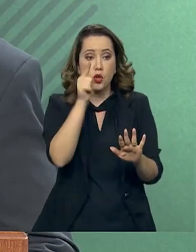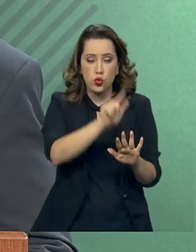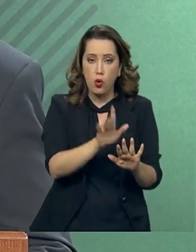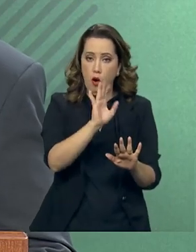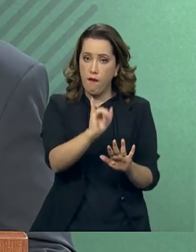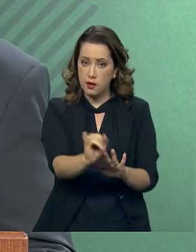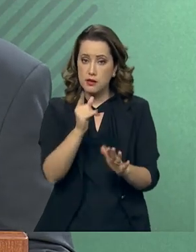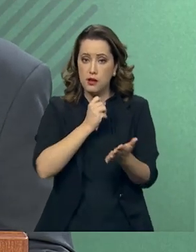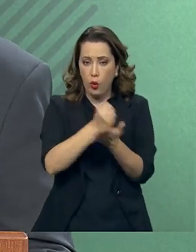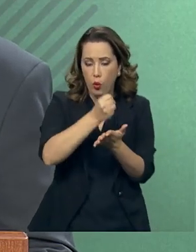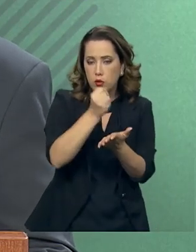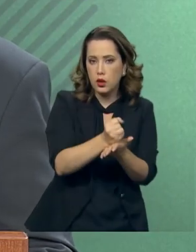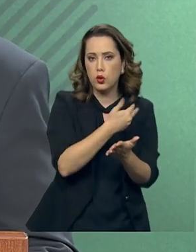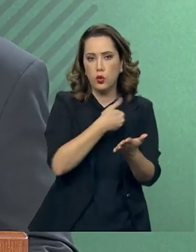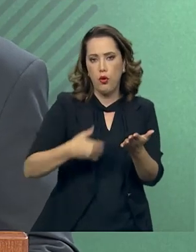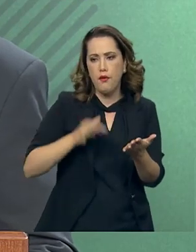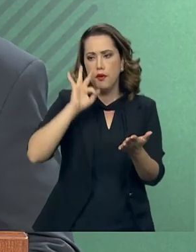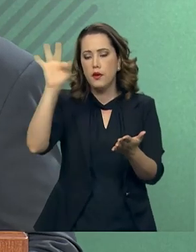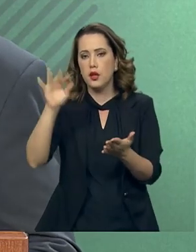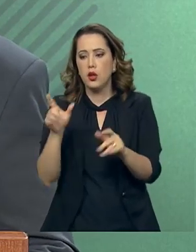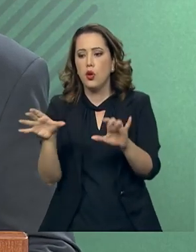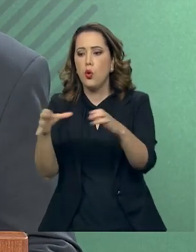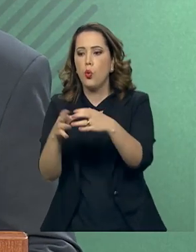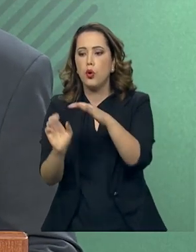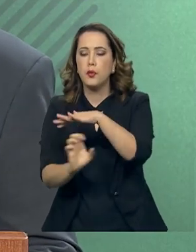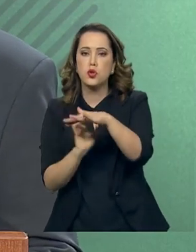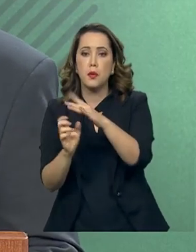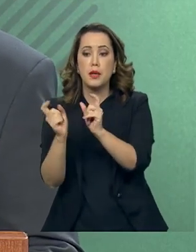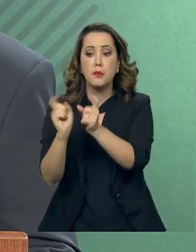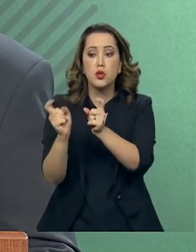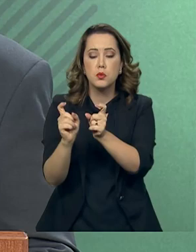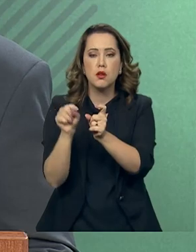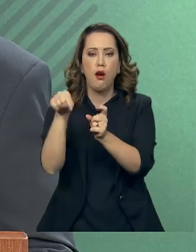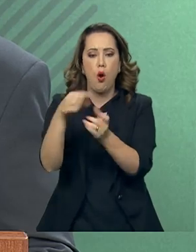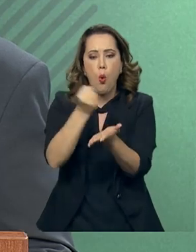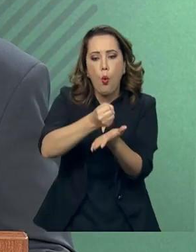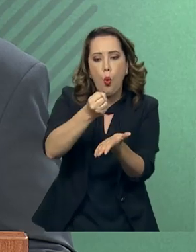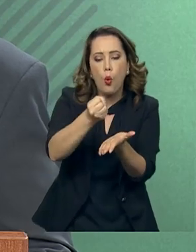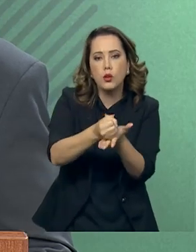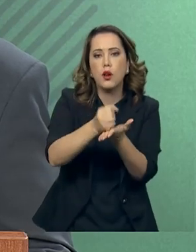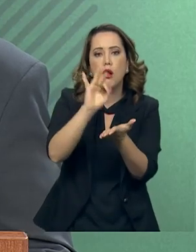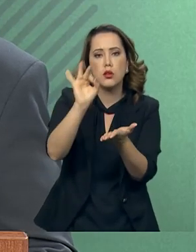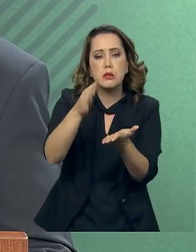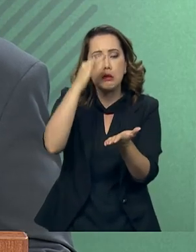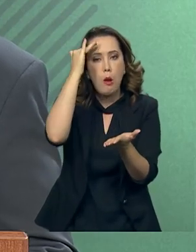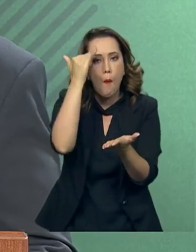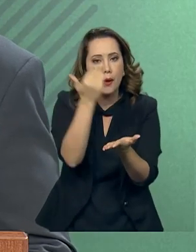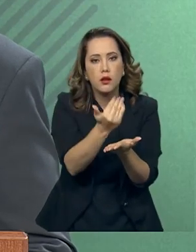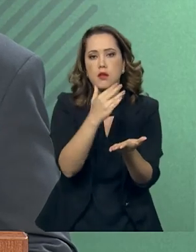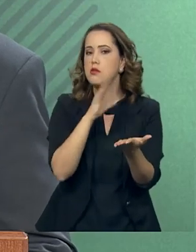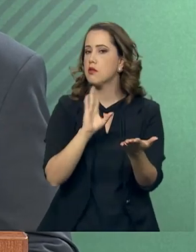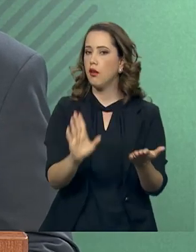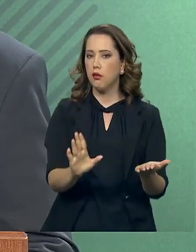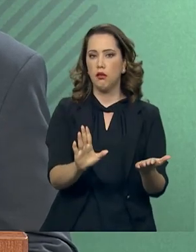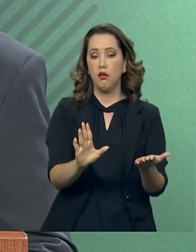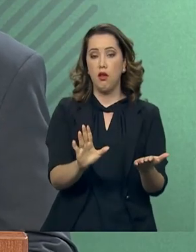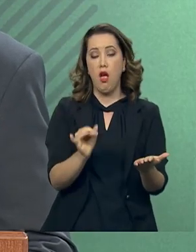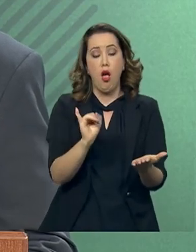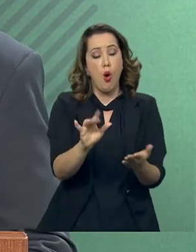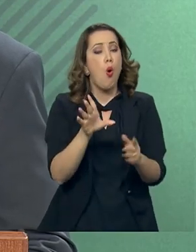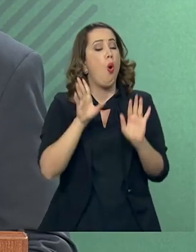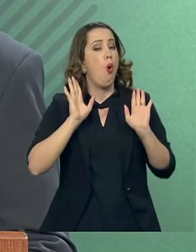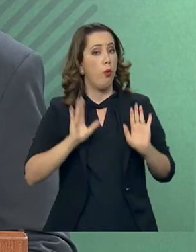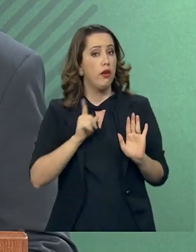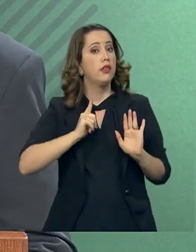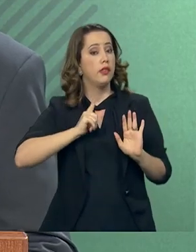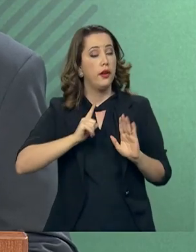contrato firmado entre o governo federal e uma empresa para administrar o contrato será plenamente cumprido o que há-de